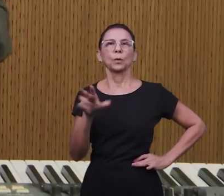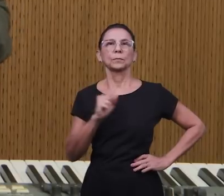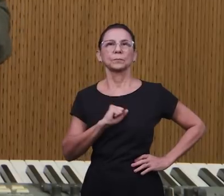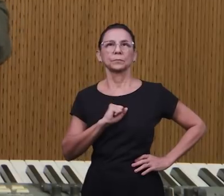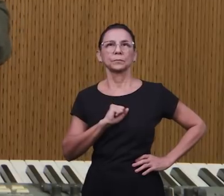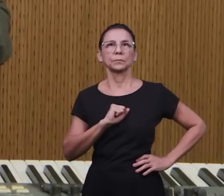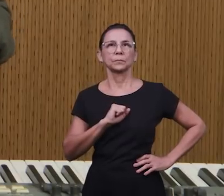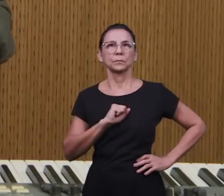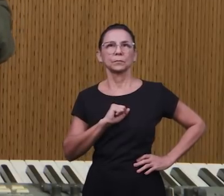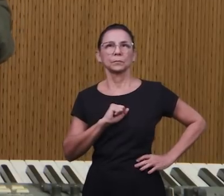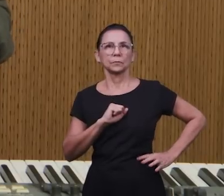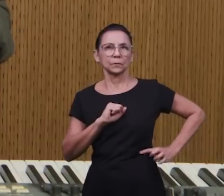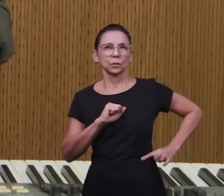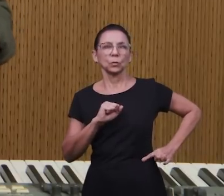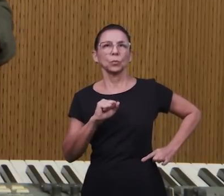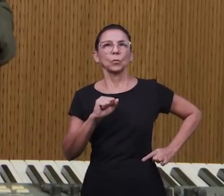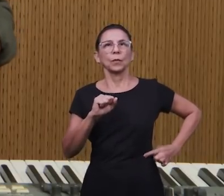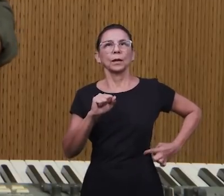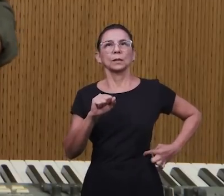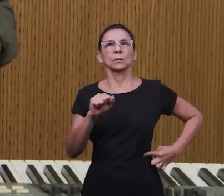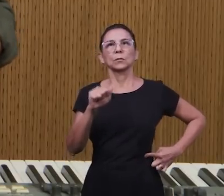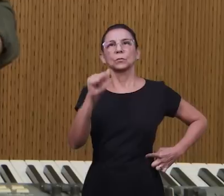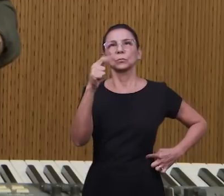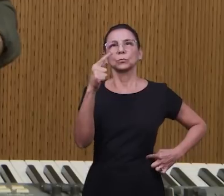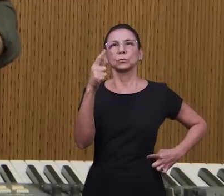Inspirei 4,